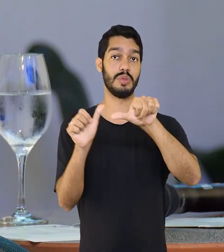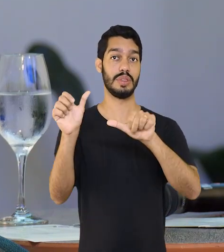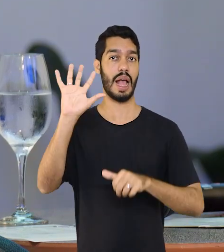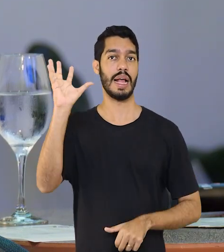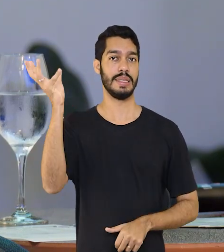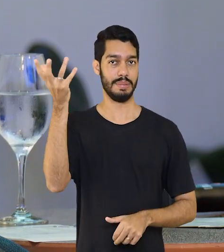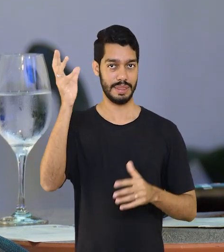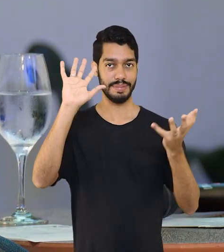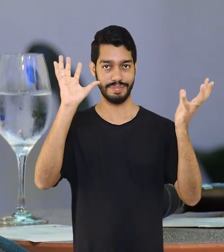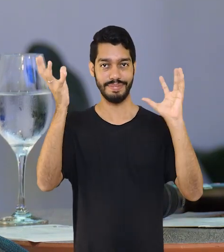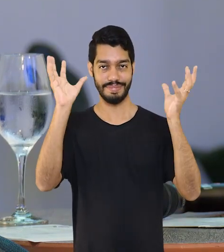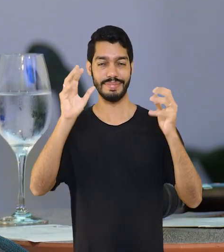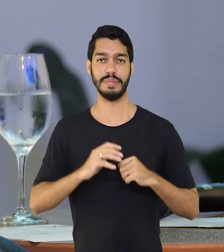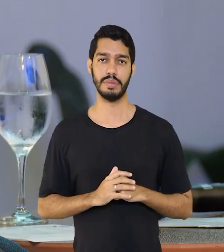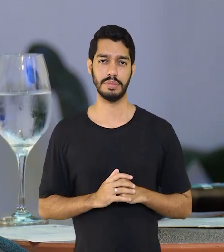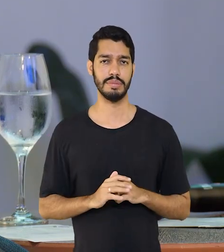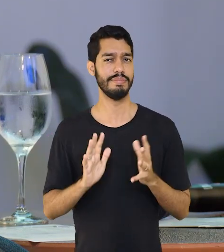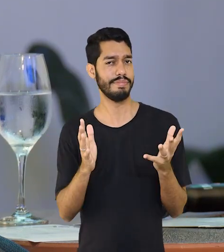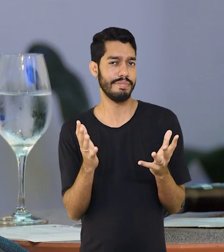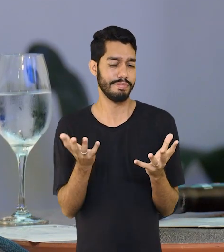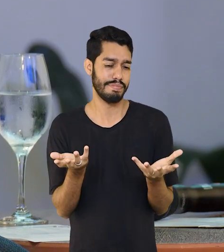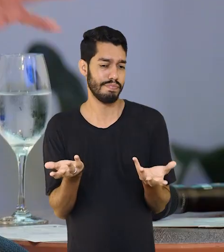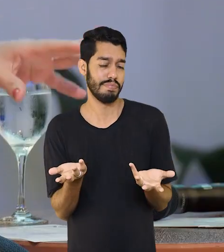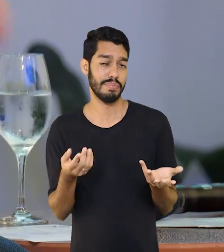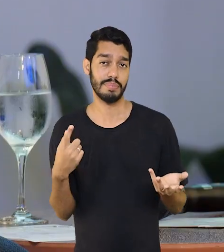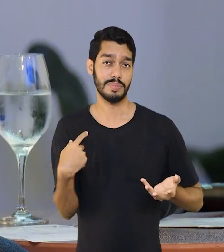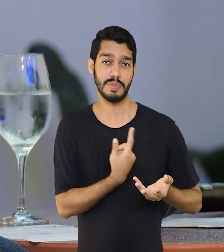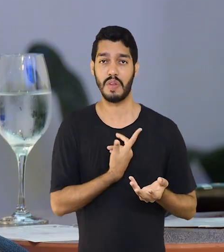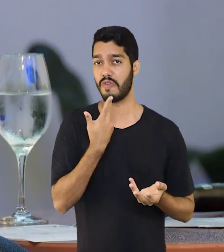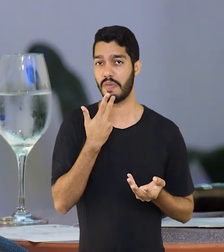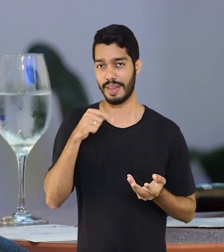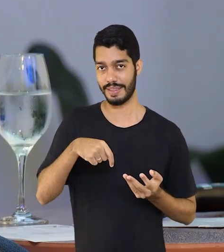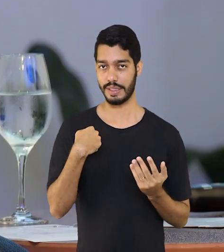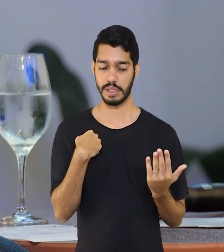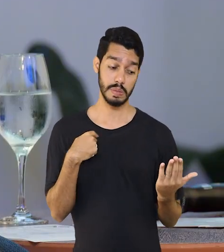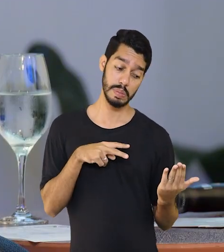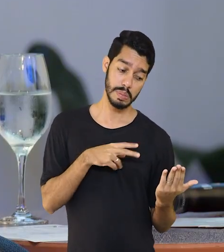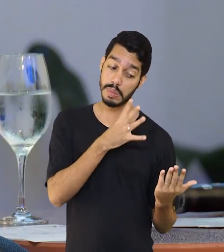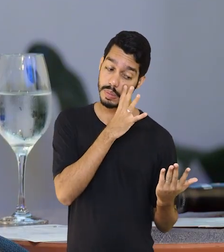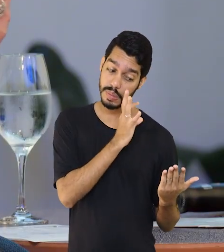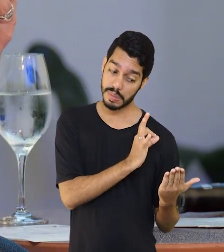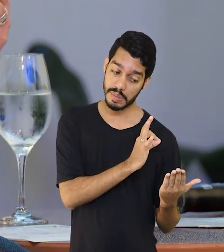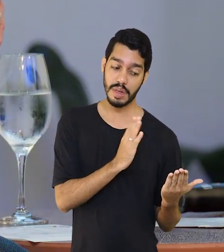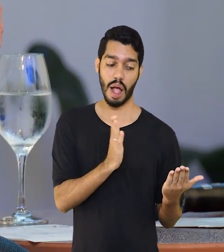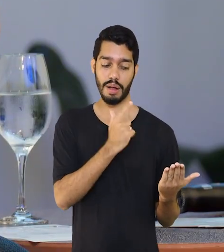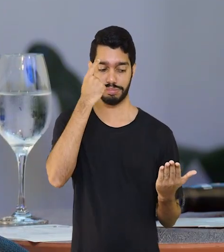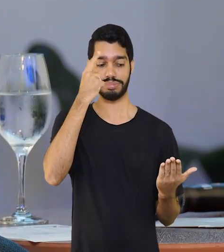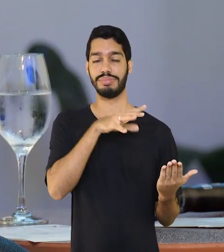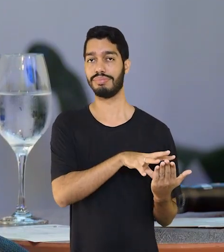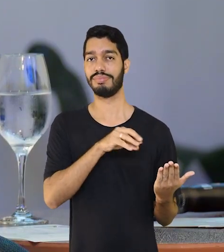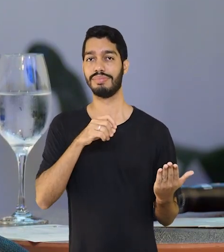que a gente está falando, né, especificamente, que está aqui na minha colinha, de eu dar alguns exemplos, né,